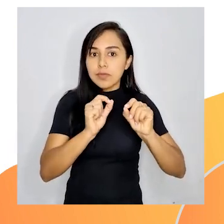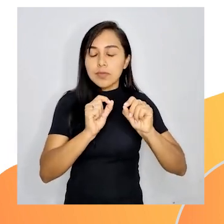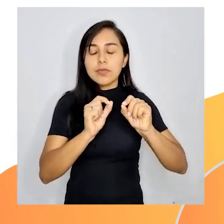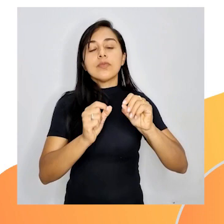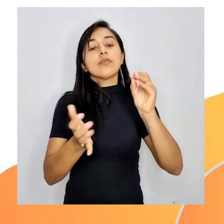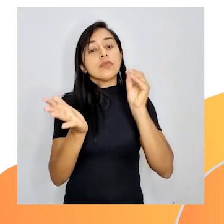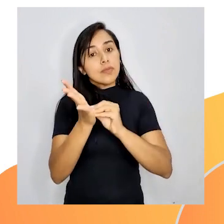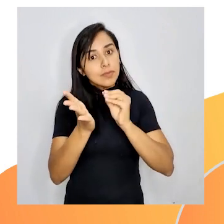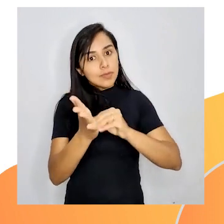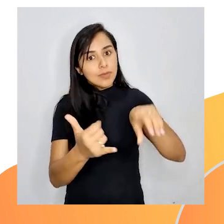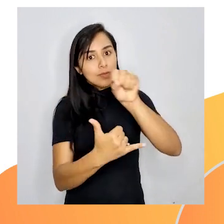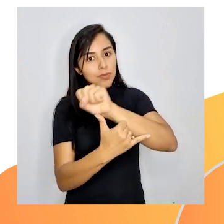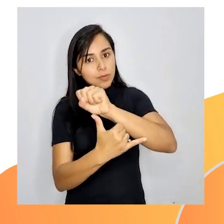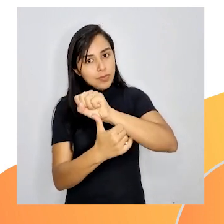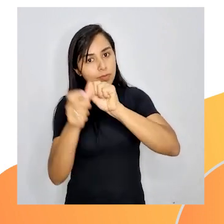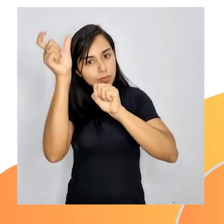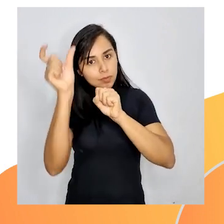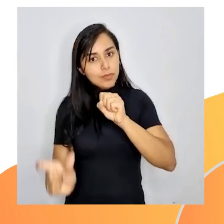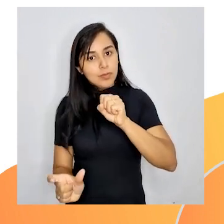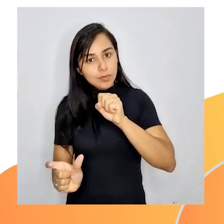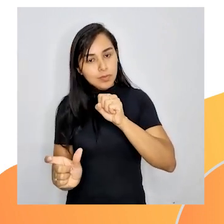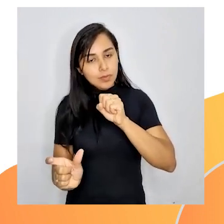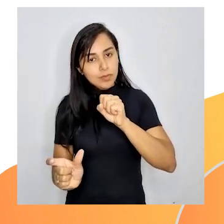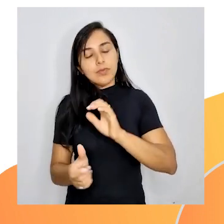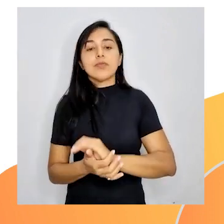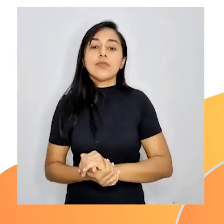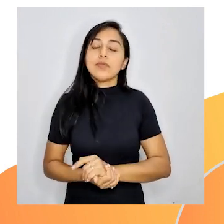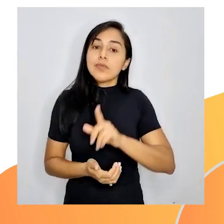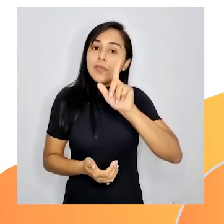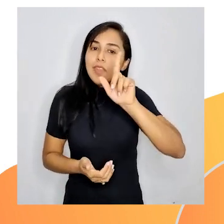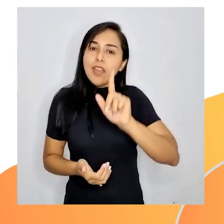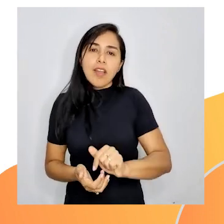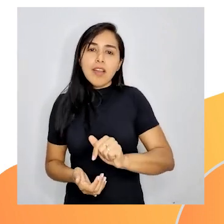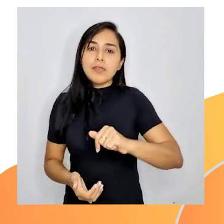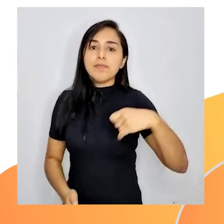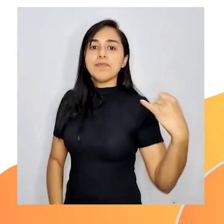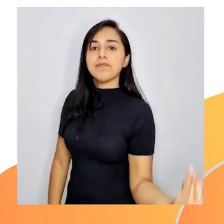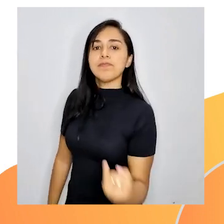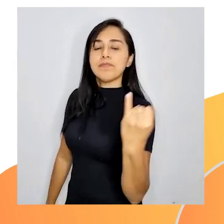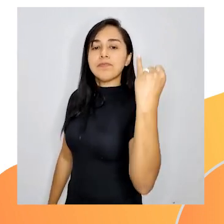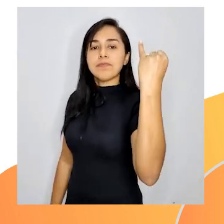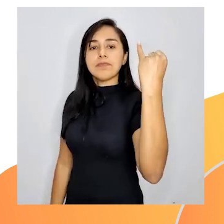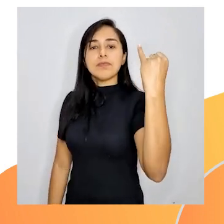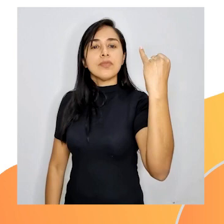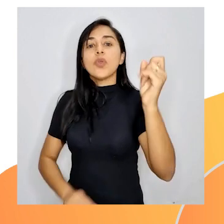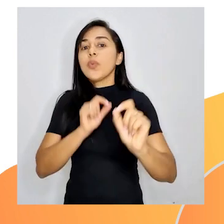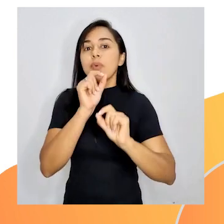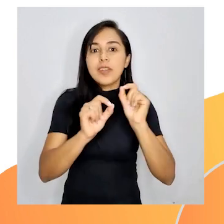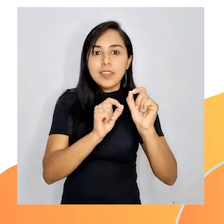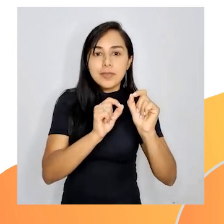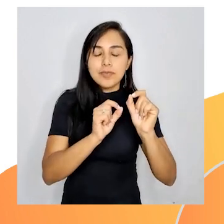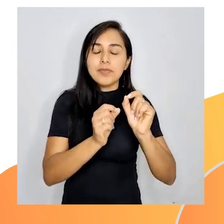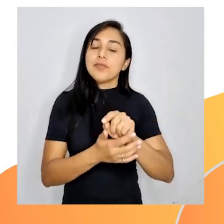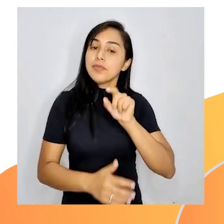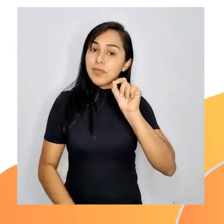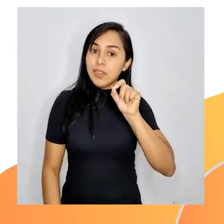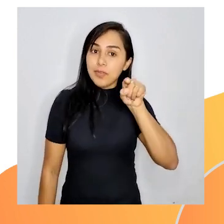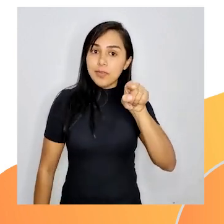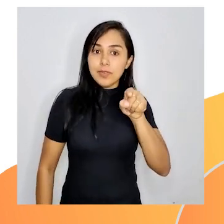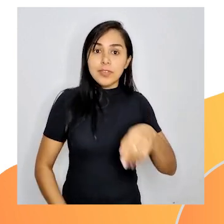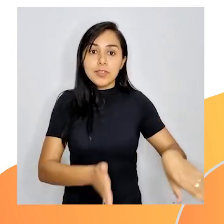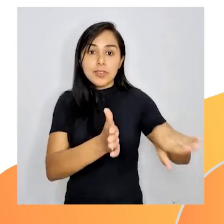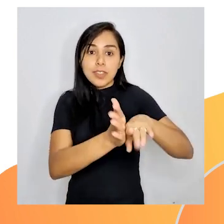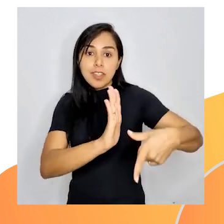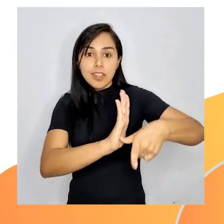sujeito, certo? É fundamental. O que é fundamental? Isso, que você chegue antes à